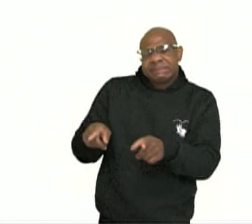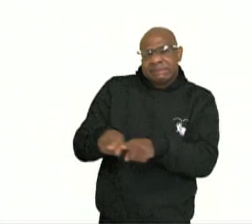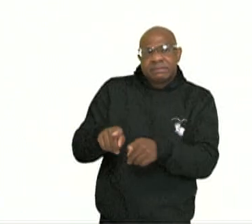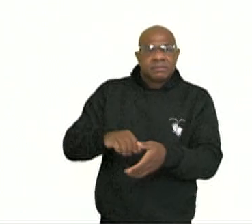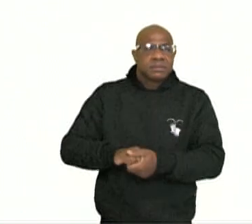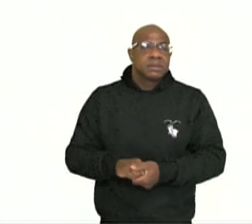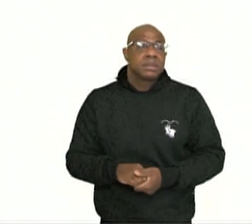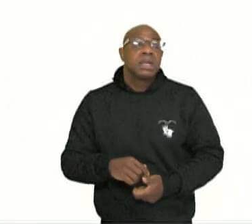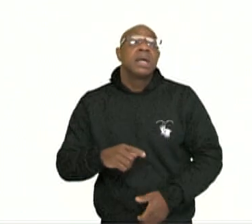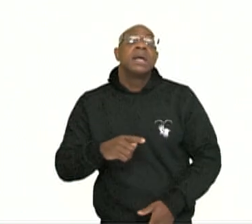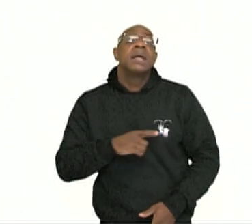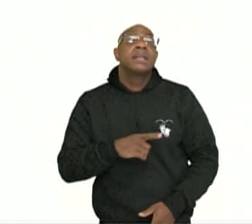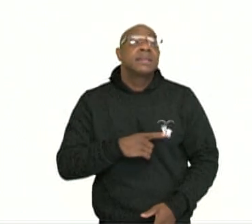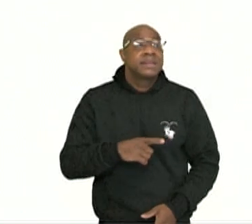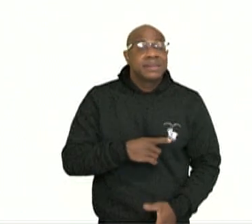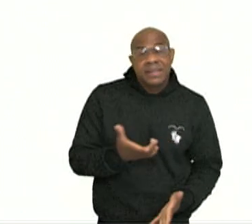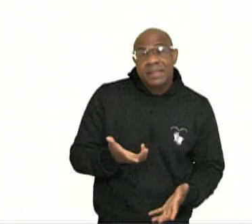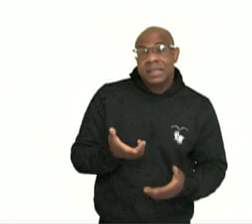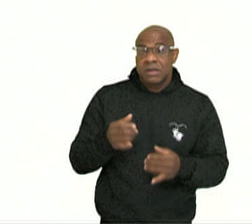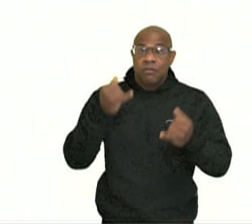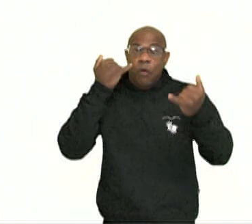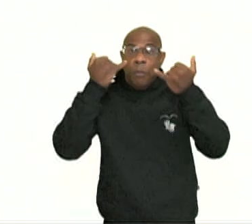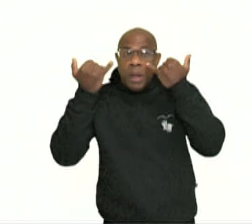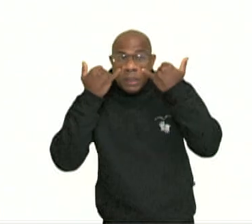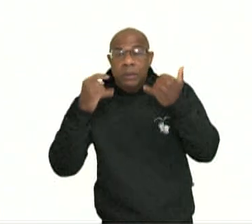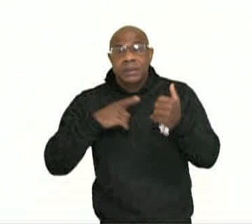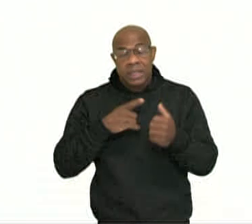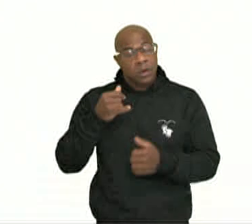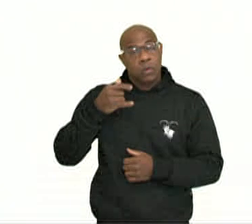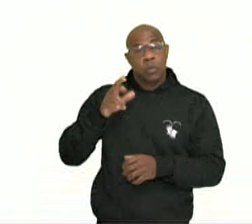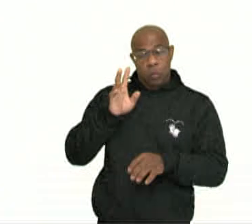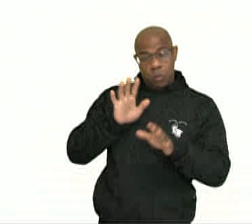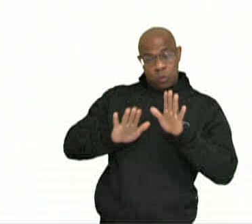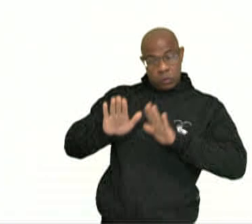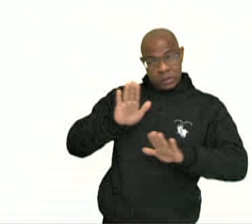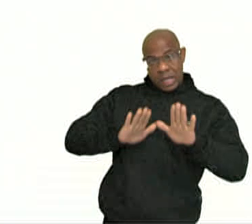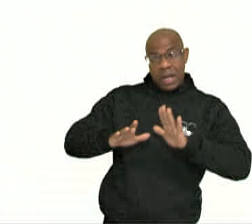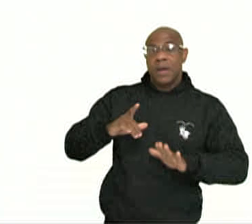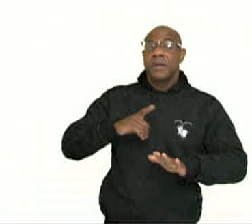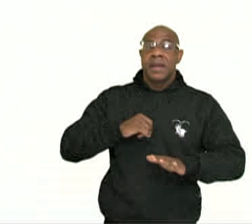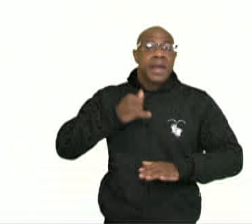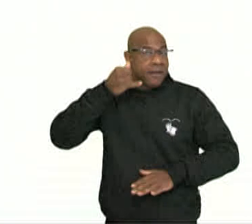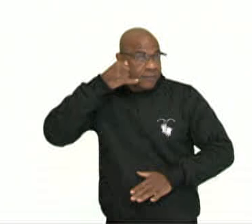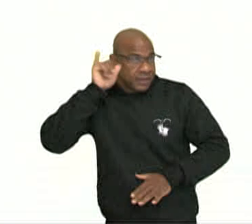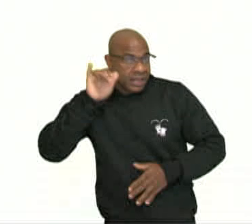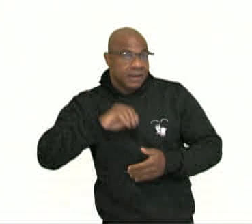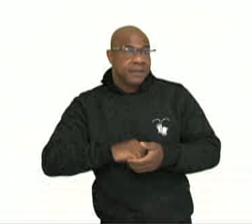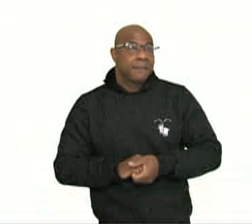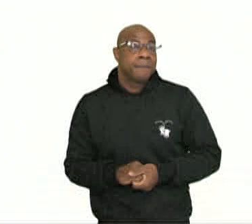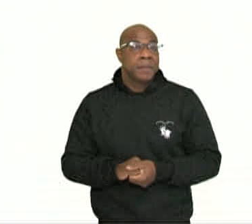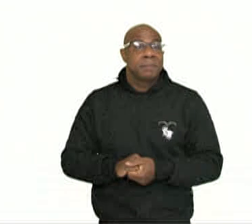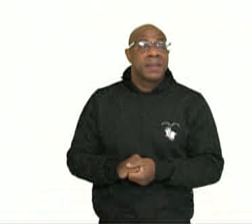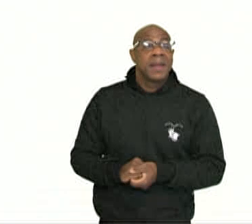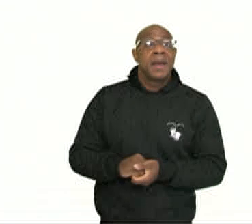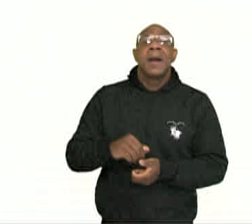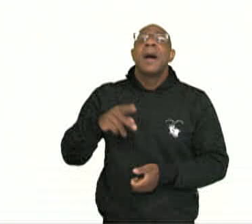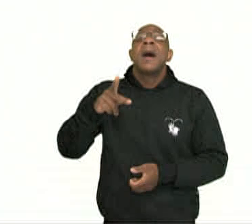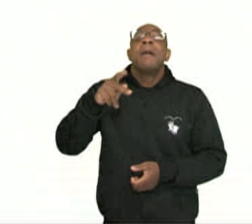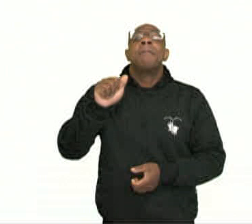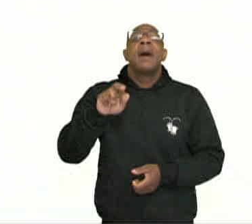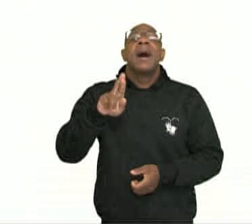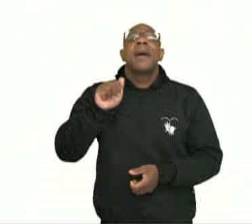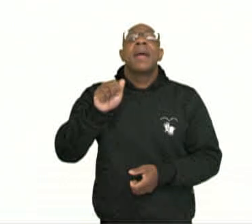Ter informação é ter cuidado, é ter prevenção. Os parasitas podem estar na água